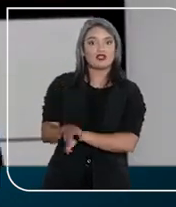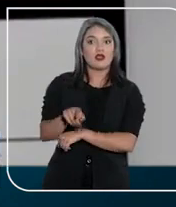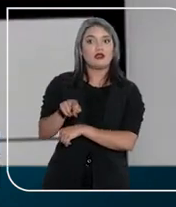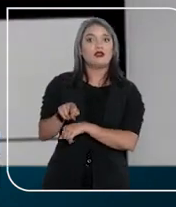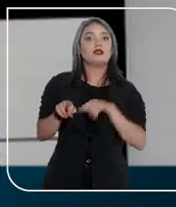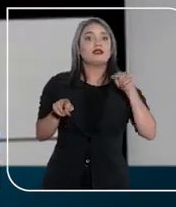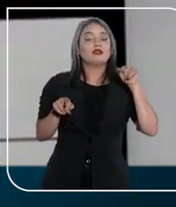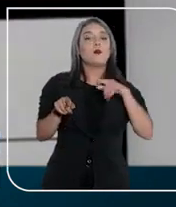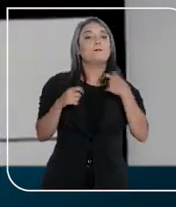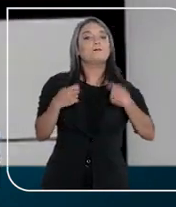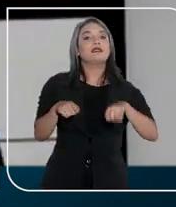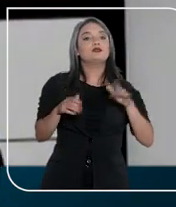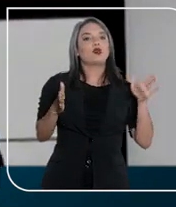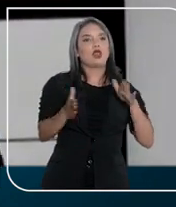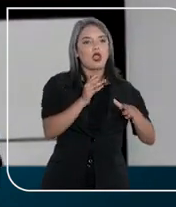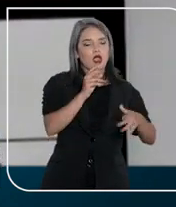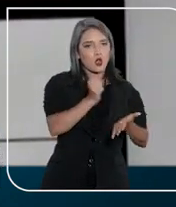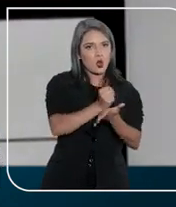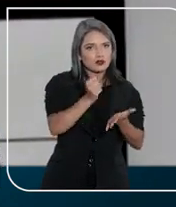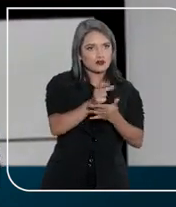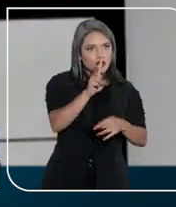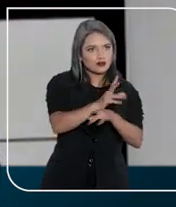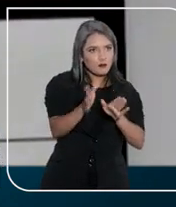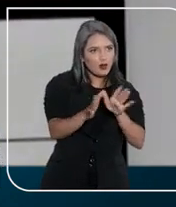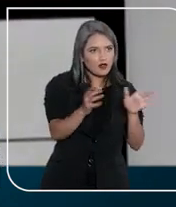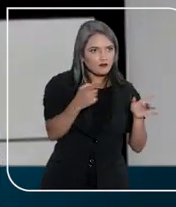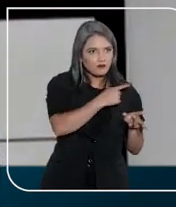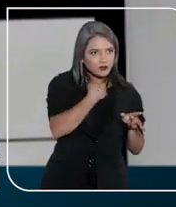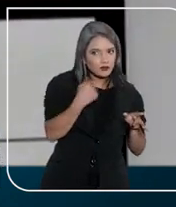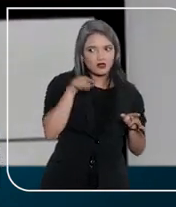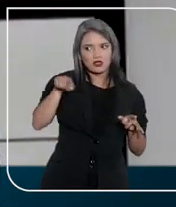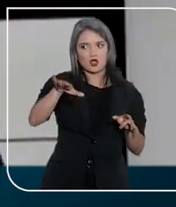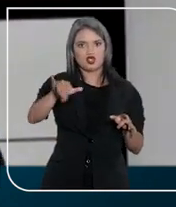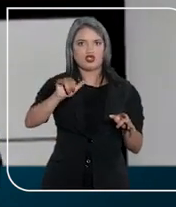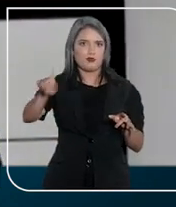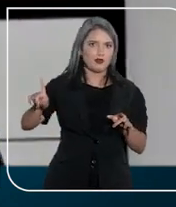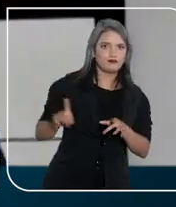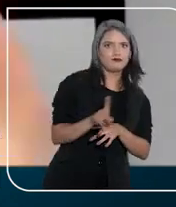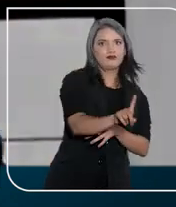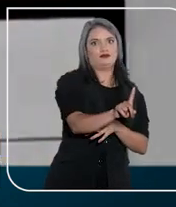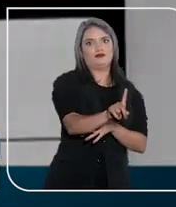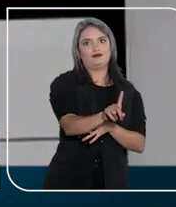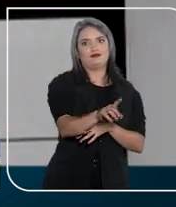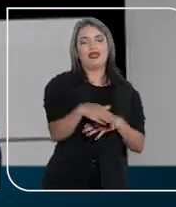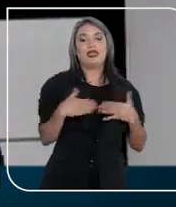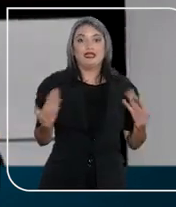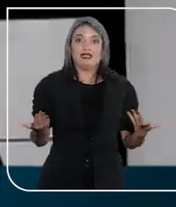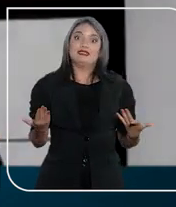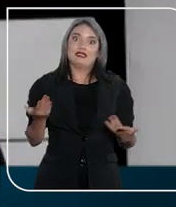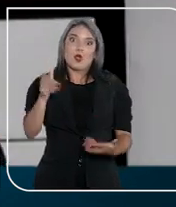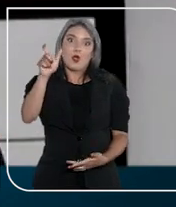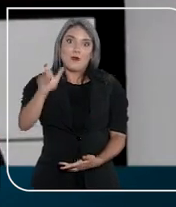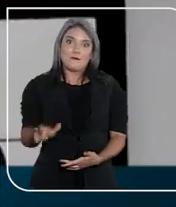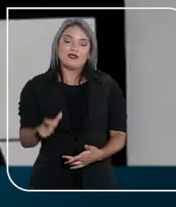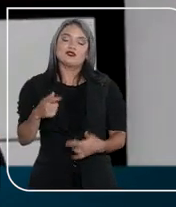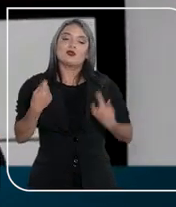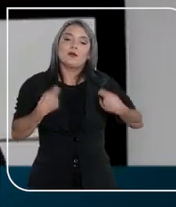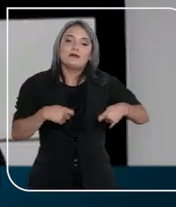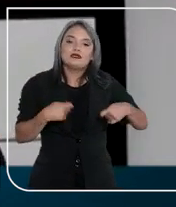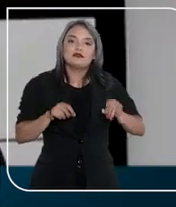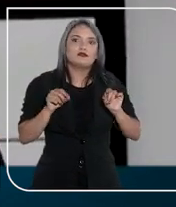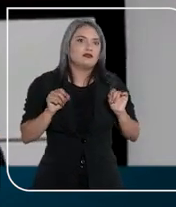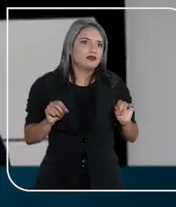cabe ao candidato, como eu demonstrei nesse exemplo, ele trazer esses elementos, porque o Poder Judiciário ele é a parte